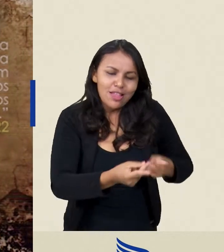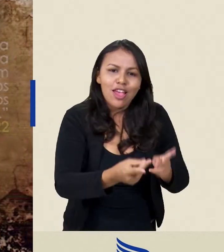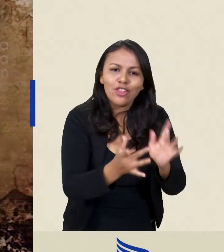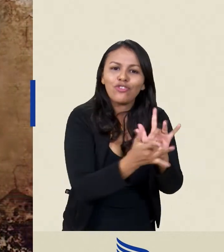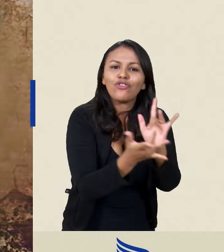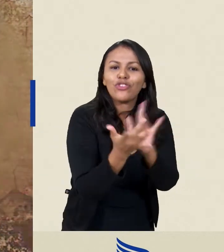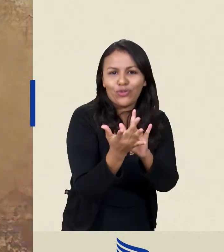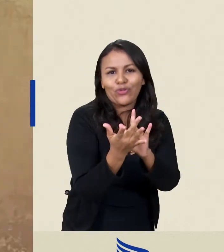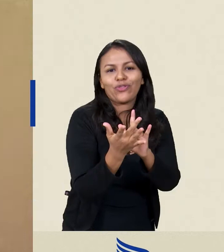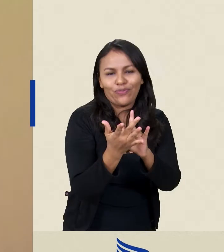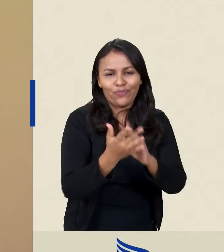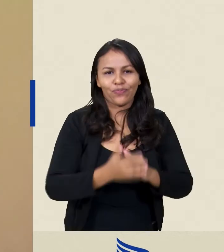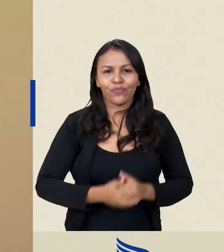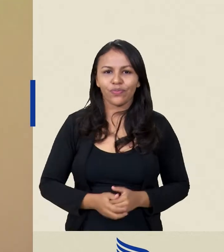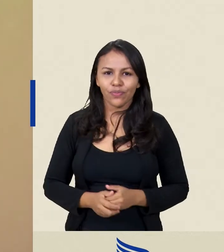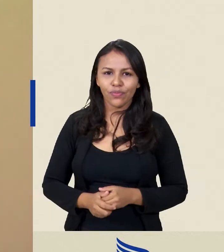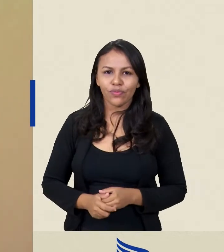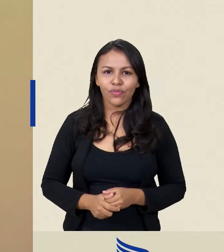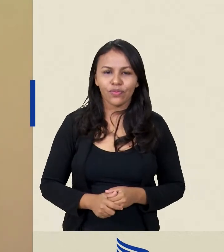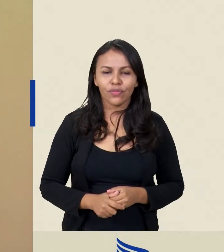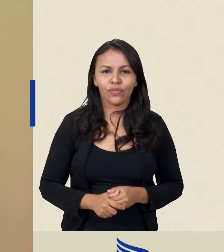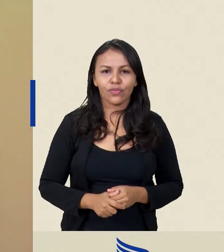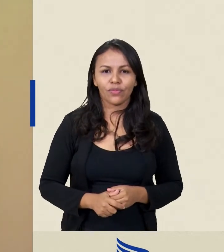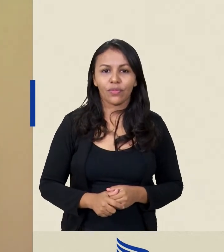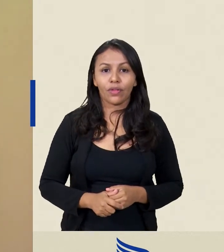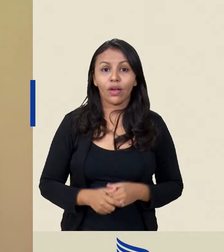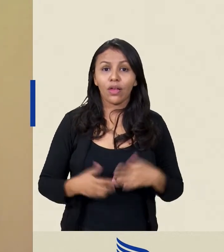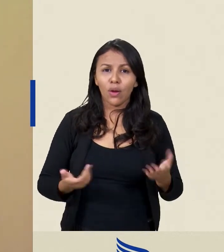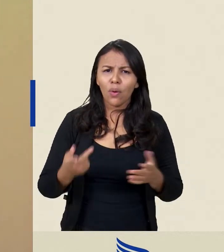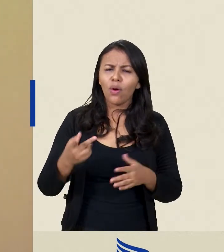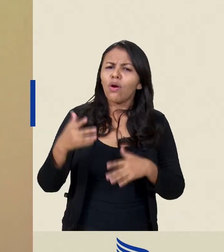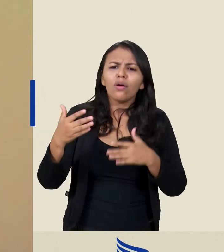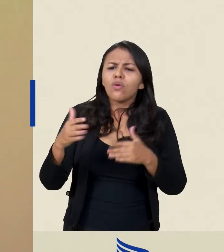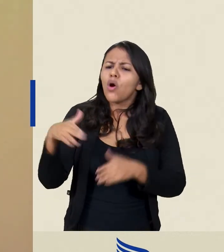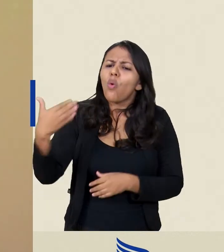a 22. Quando os justos ressuscitam?